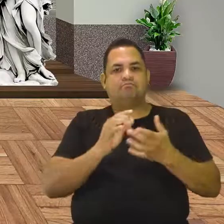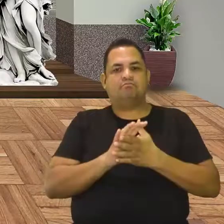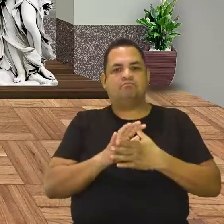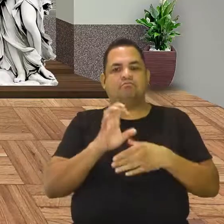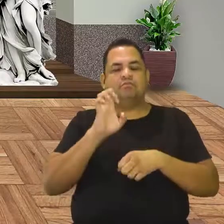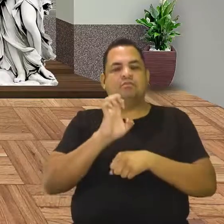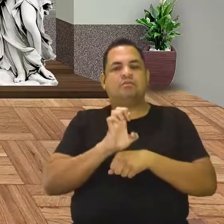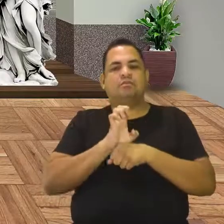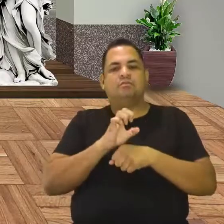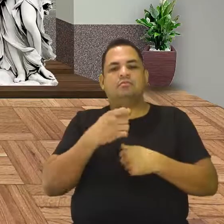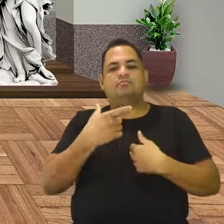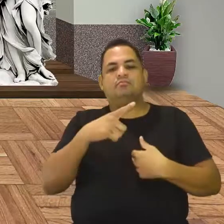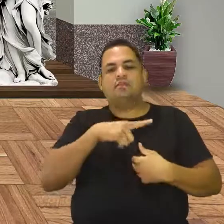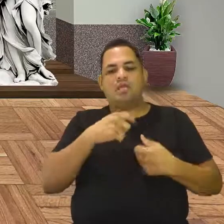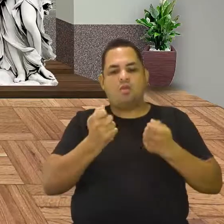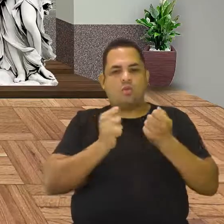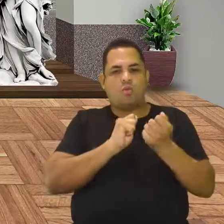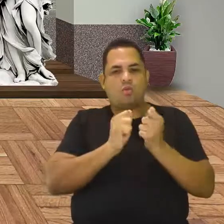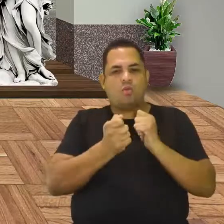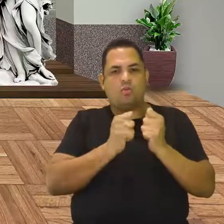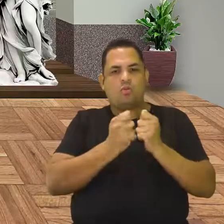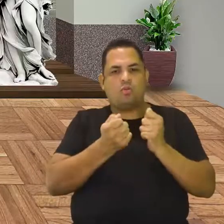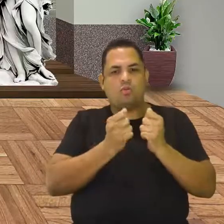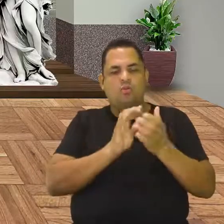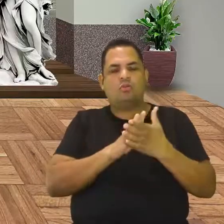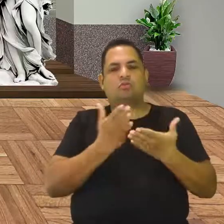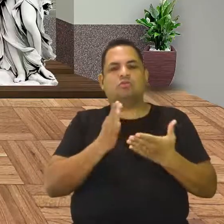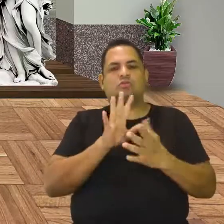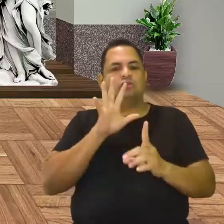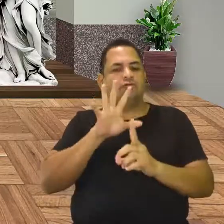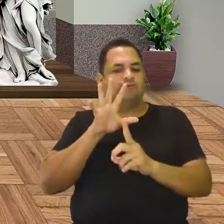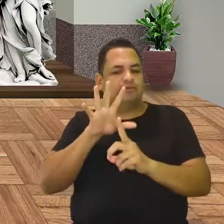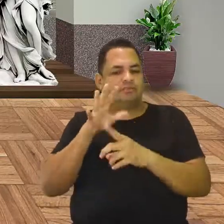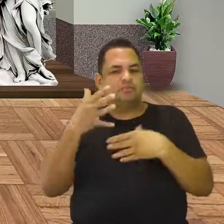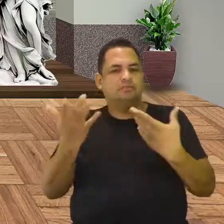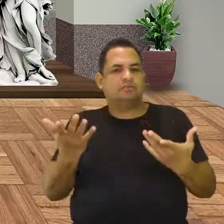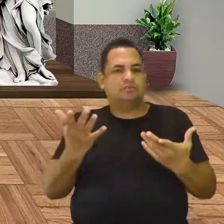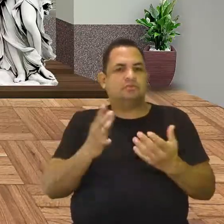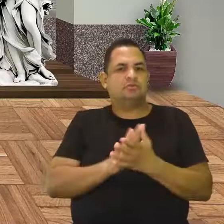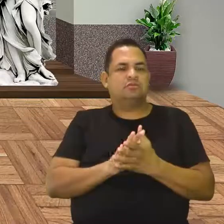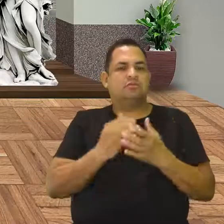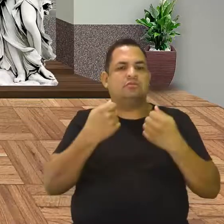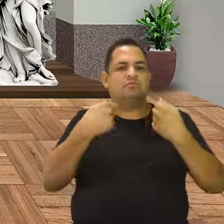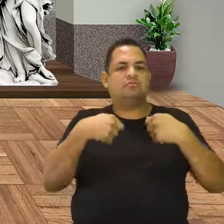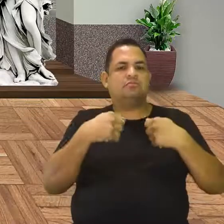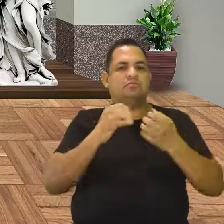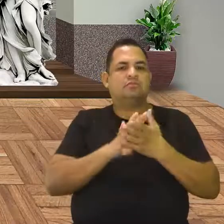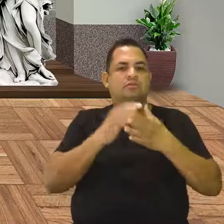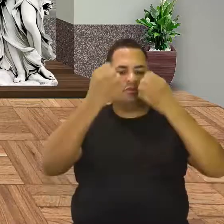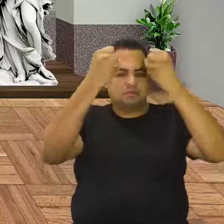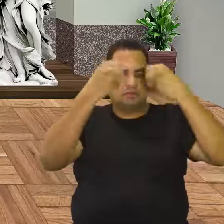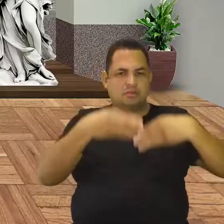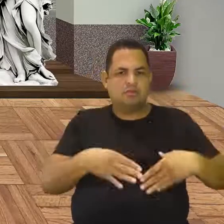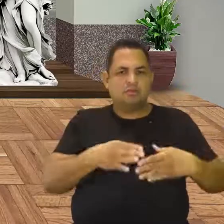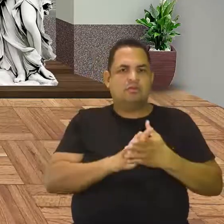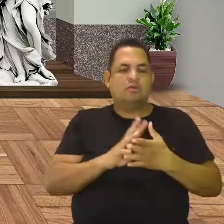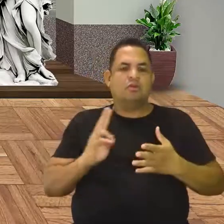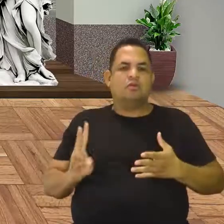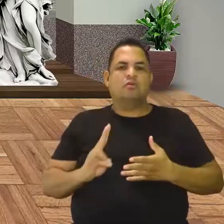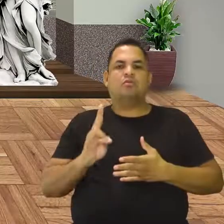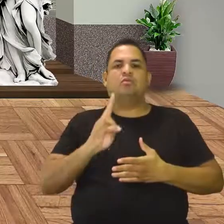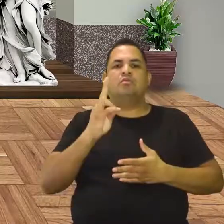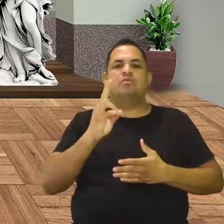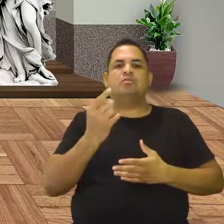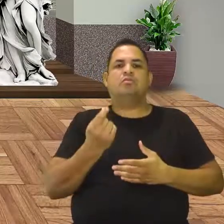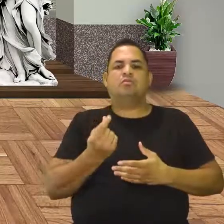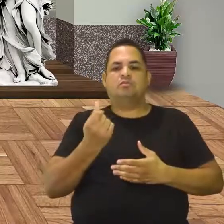Estado ter o controle, ter ali, meter o dedo, a mão, o corpo inteiro, para poder justificar um valor